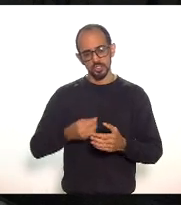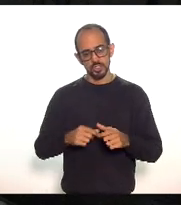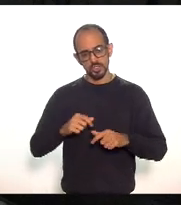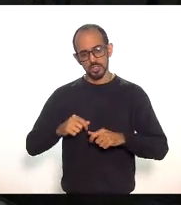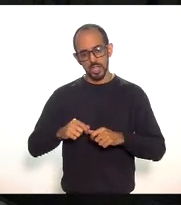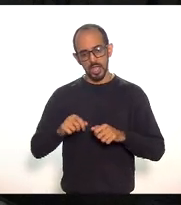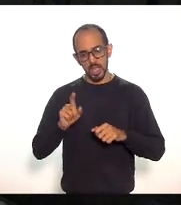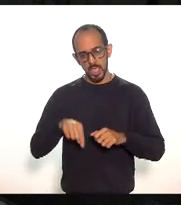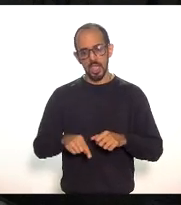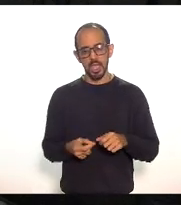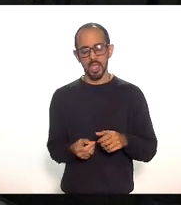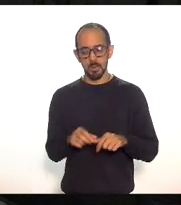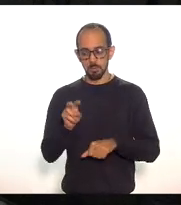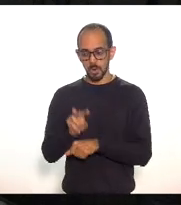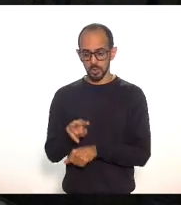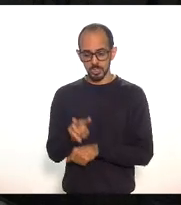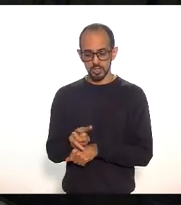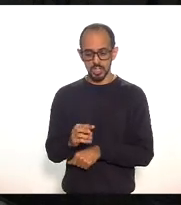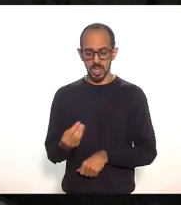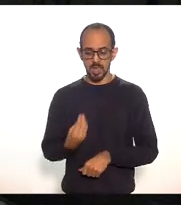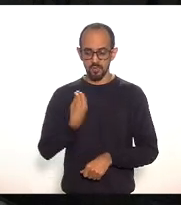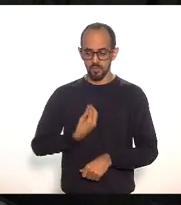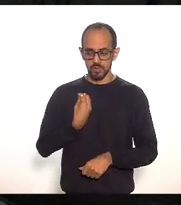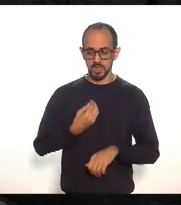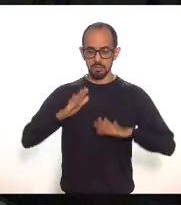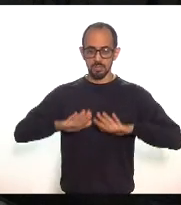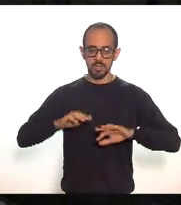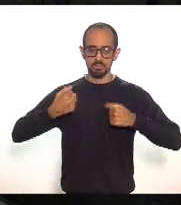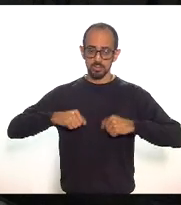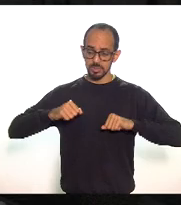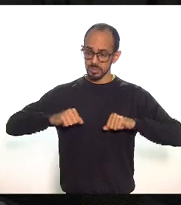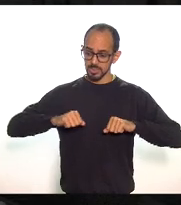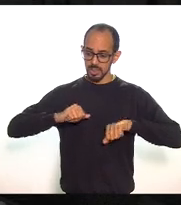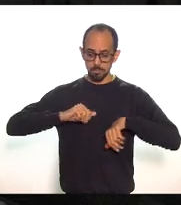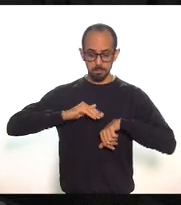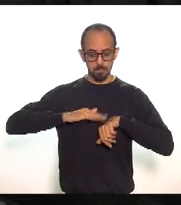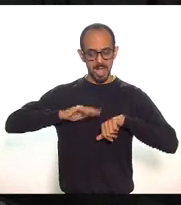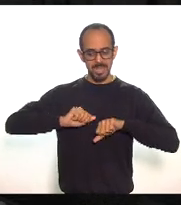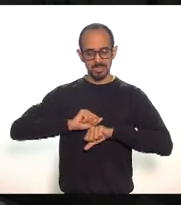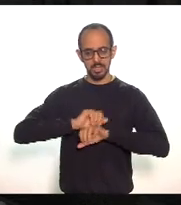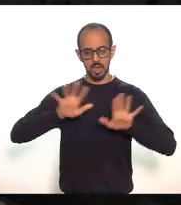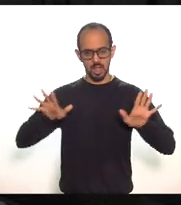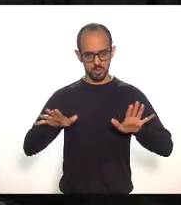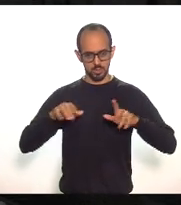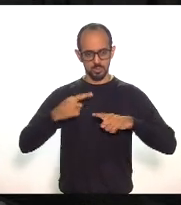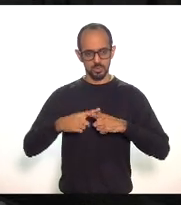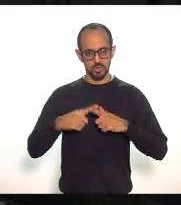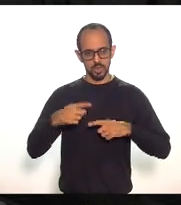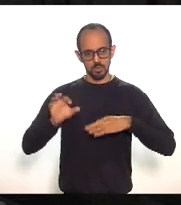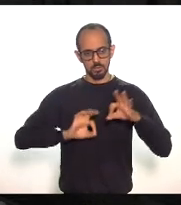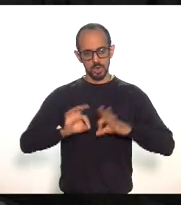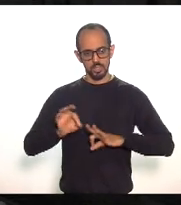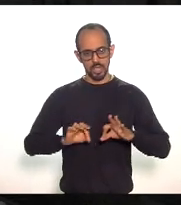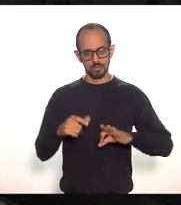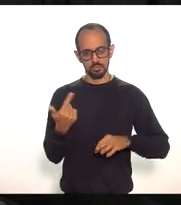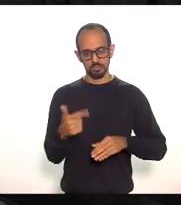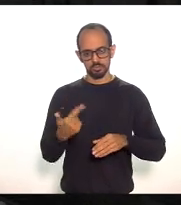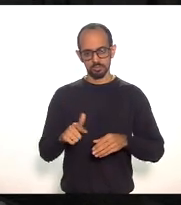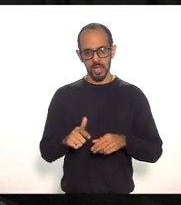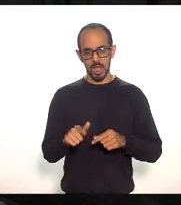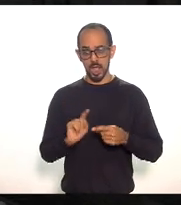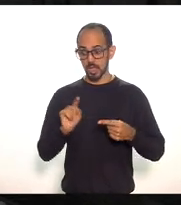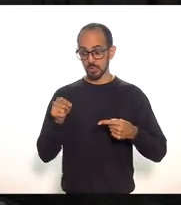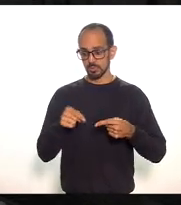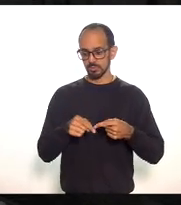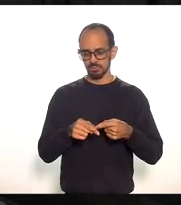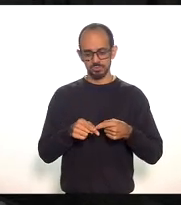e da proteção das vidas, mas precisa ser de forma mais ampla, porque o projeto não está alcançando todos esses